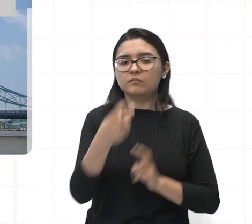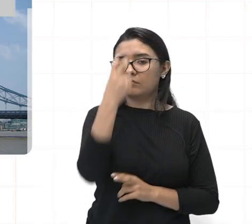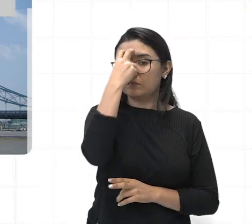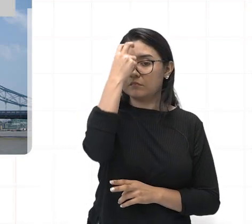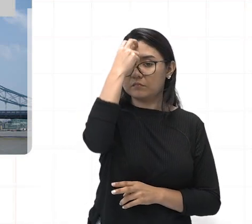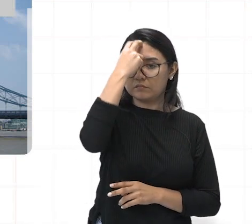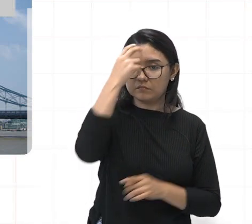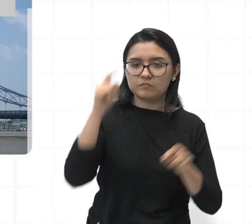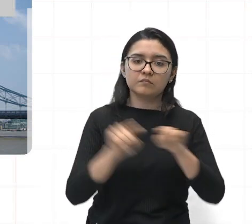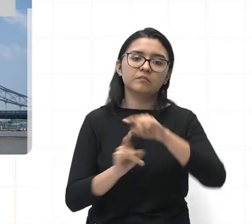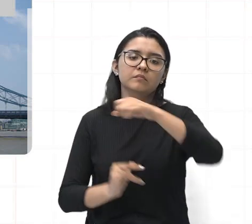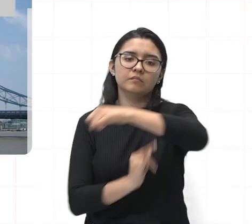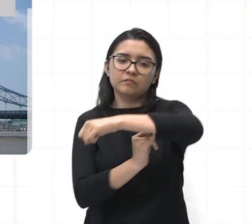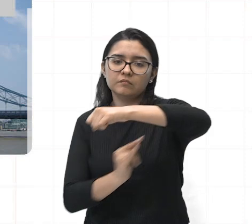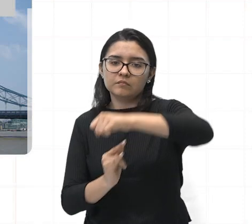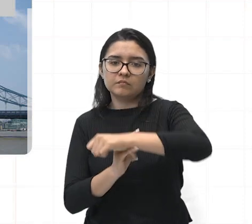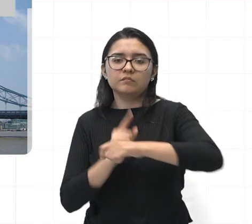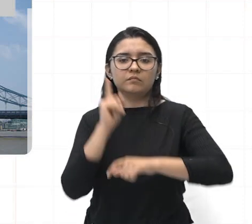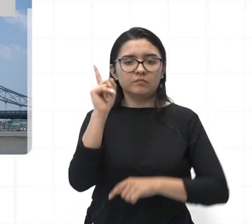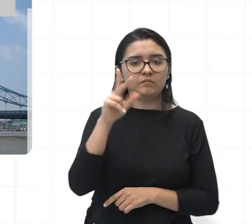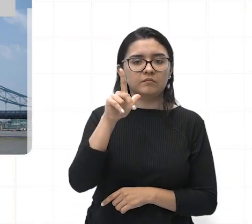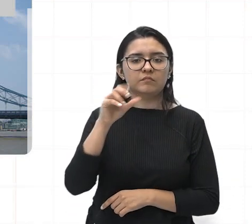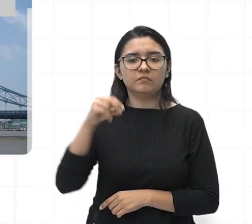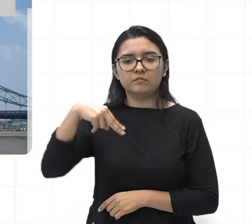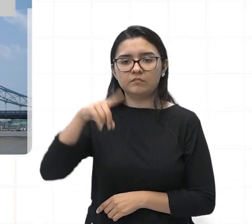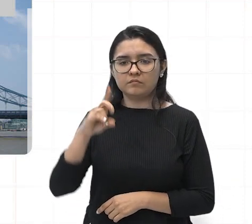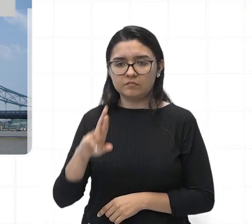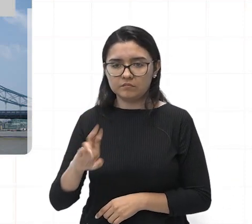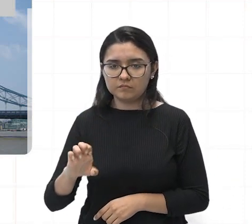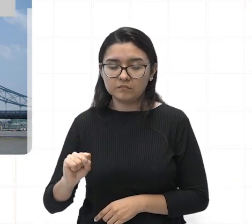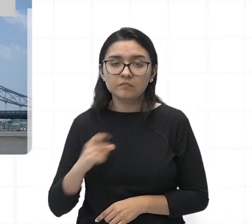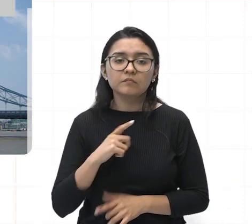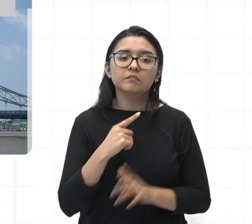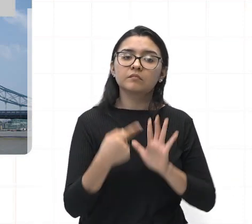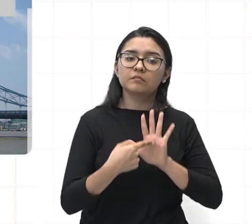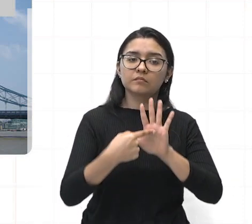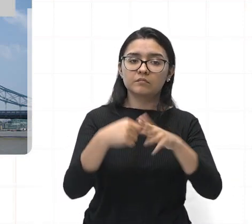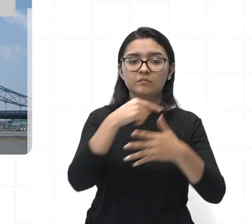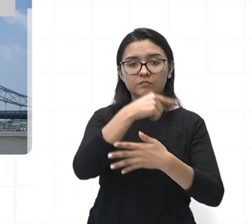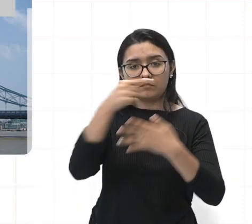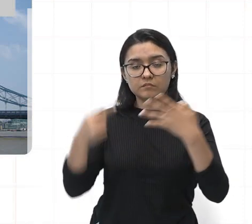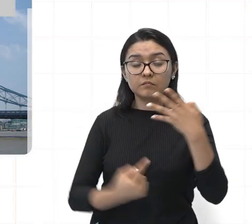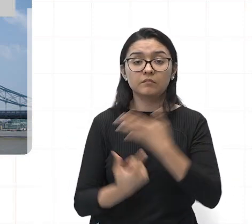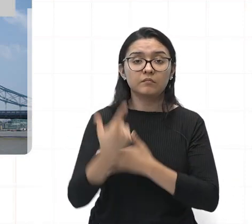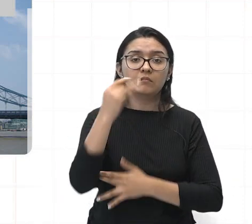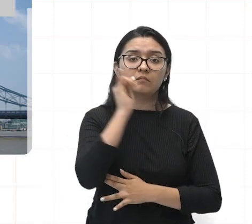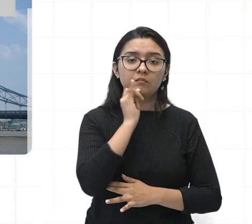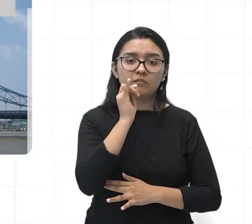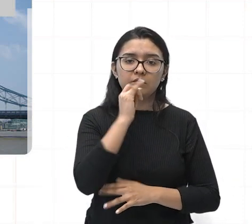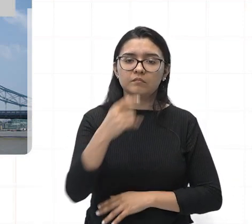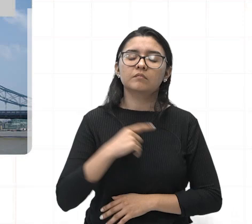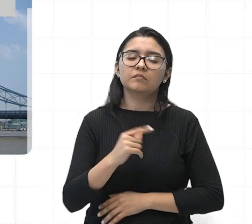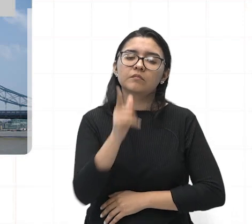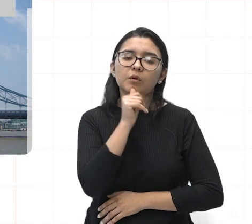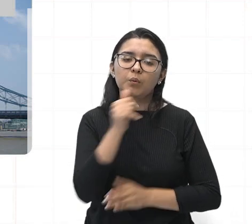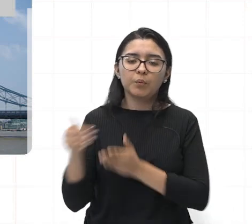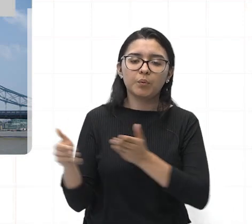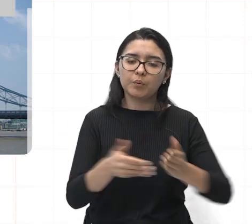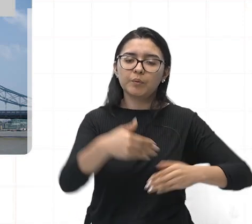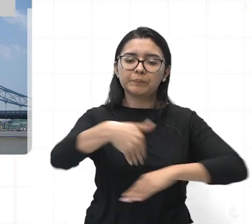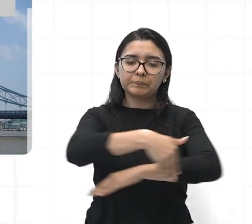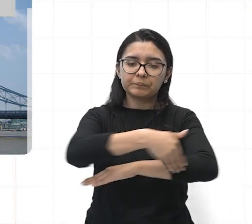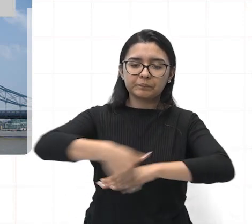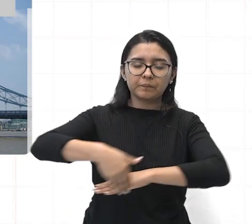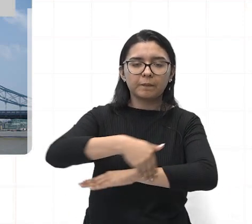ponte sobre o Rio Tamisa, em Londres. Então, a gente coloca esses exemplos para mostrar que as margens dos rios nesses